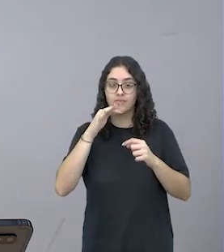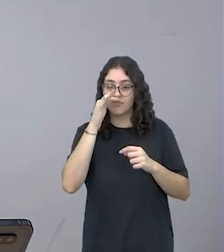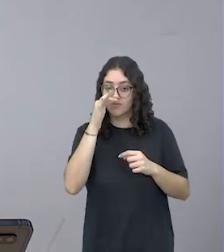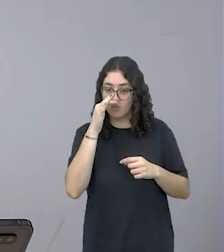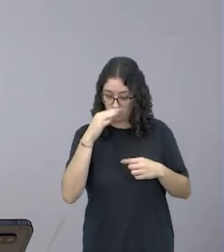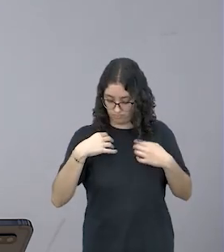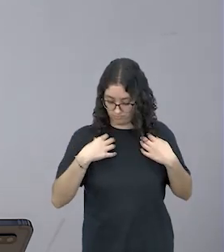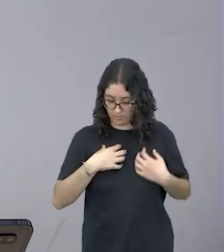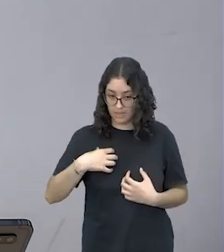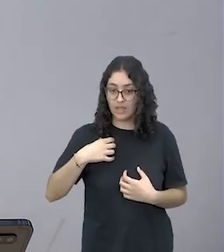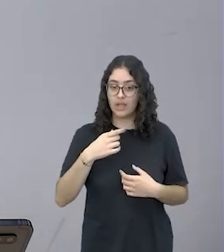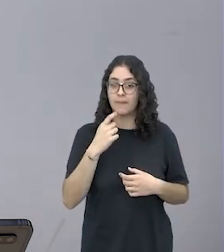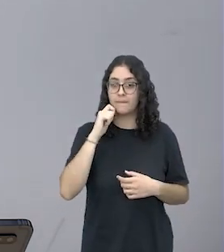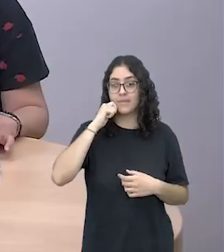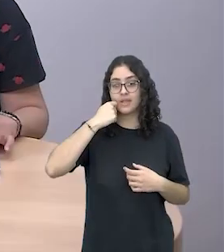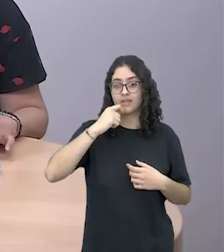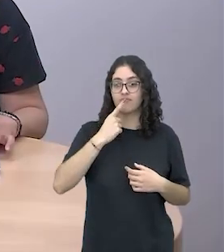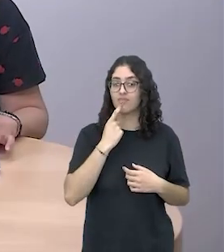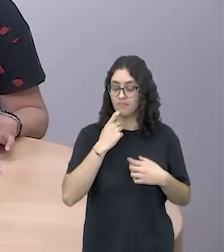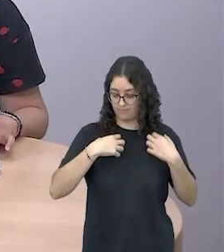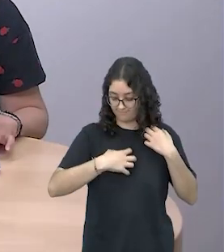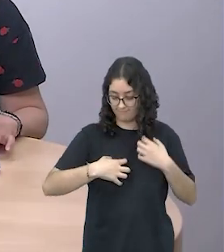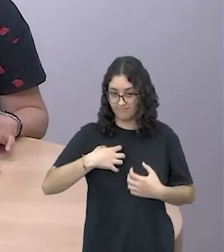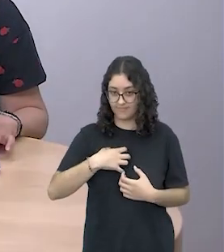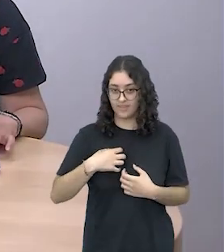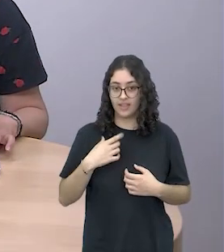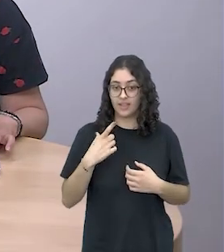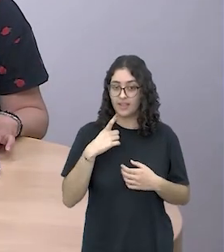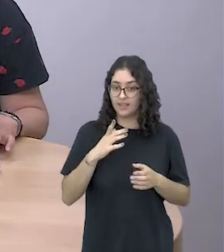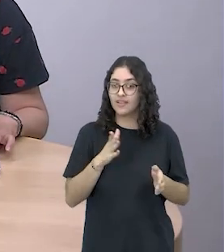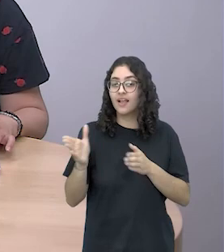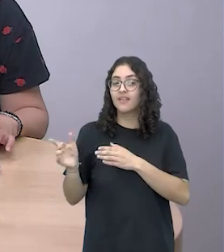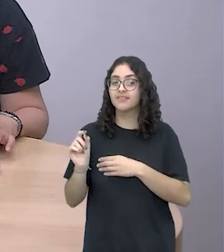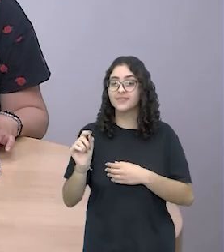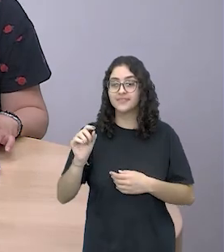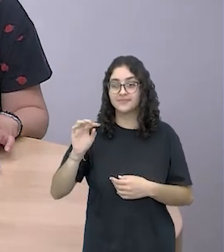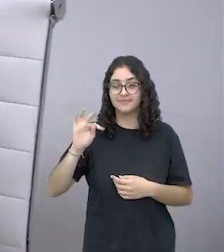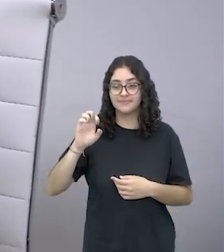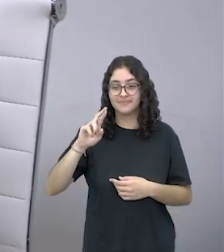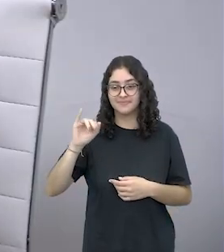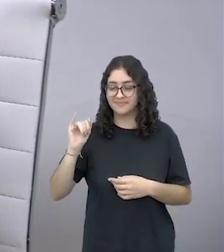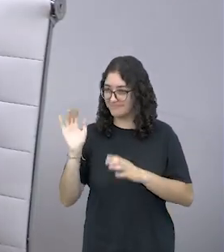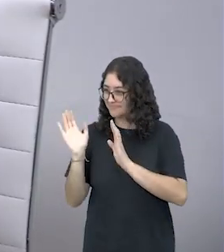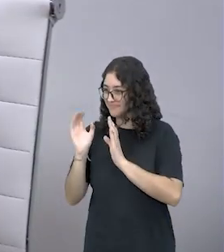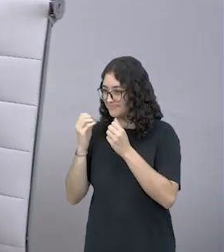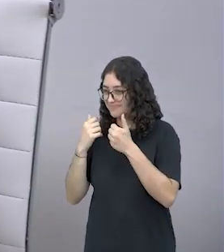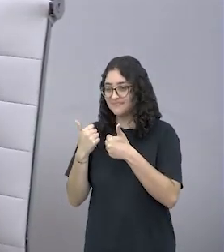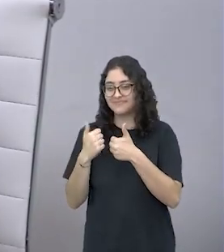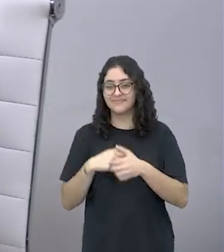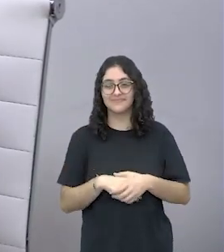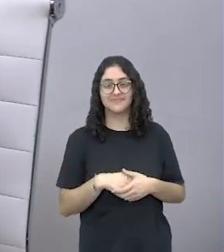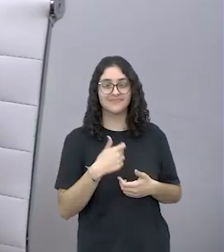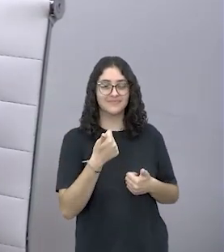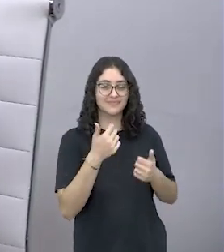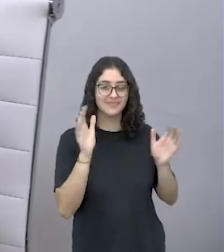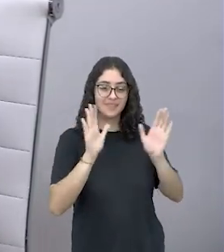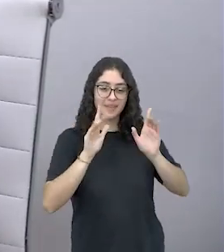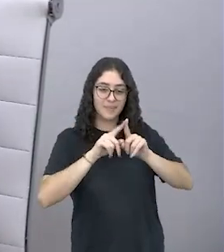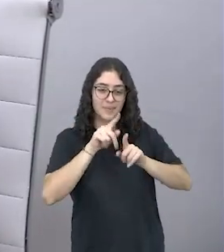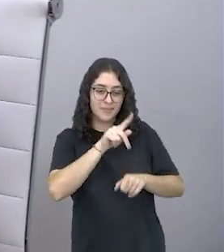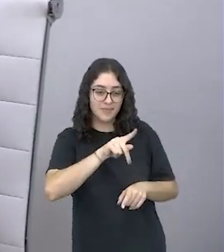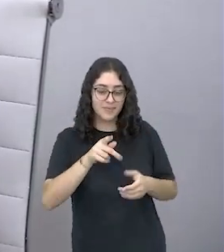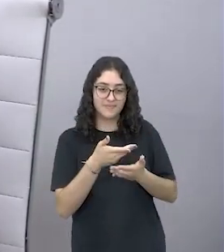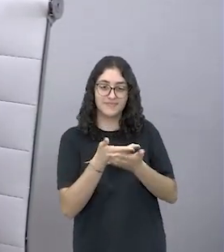flores vermelhas. E aqui do meu lado tenho então a Terezinha. Olá, Terezinha. Olá, Kimi. Olá, professores e